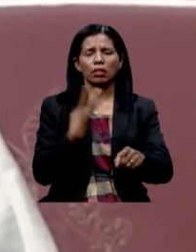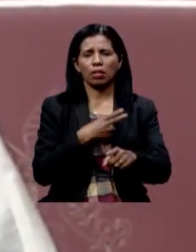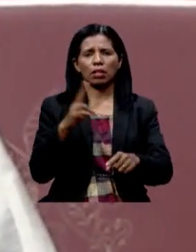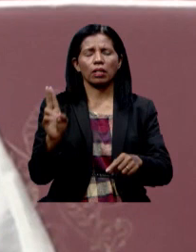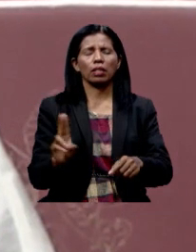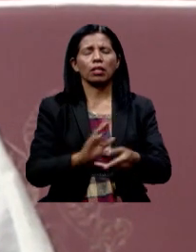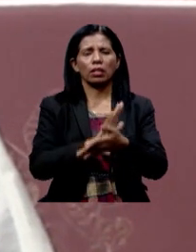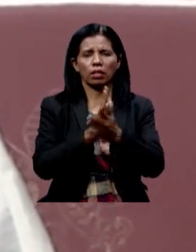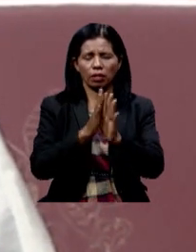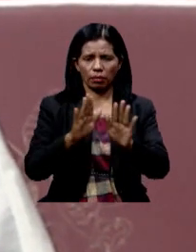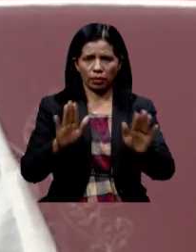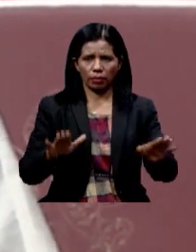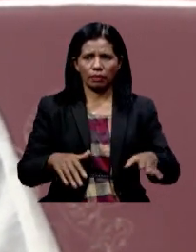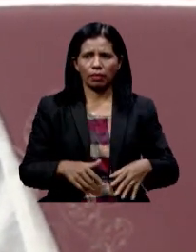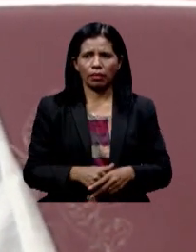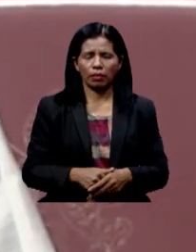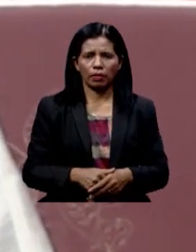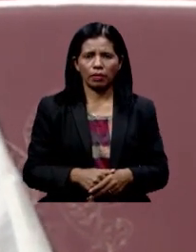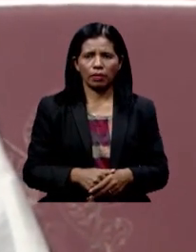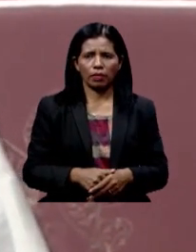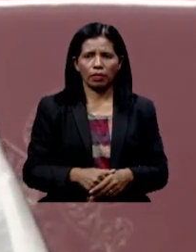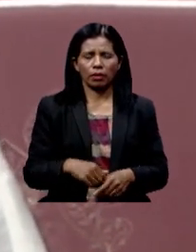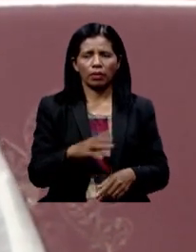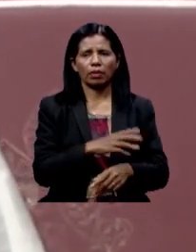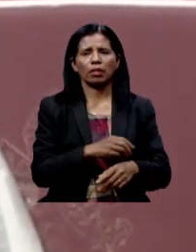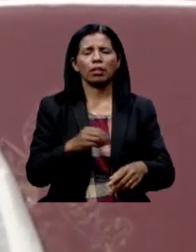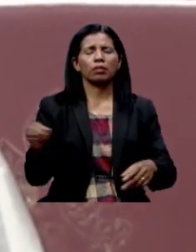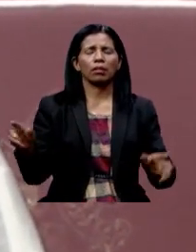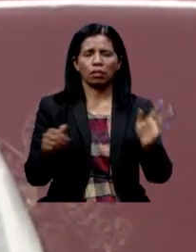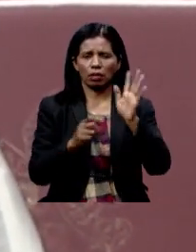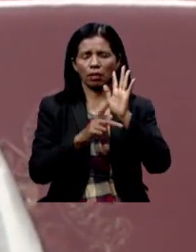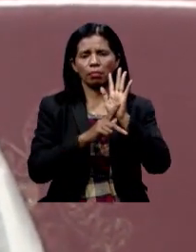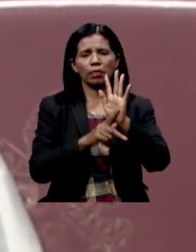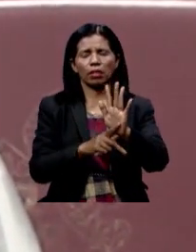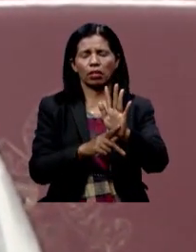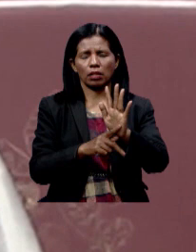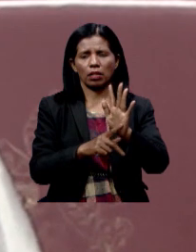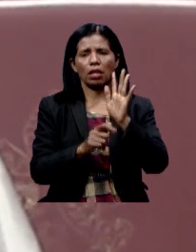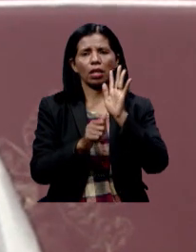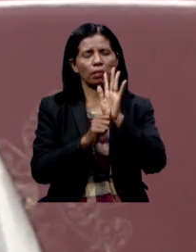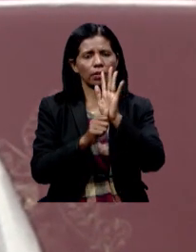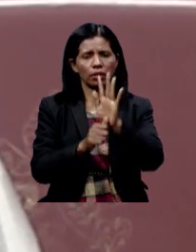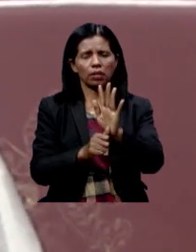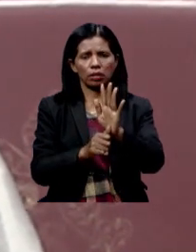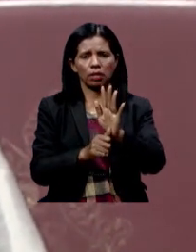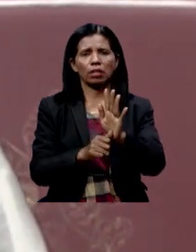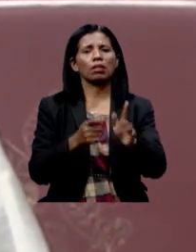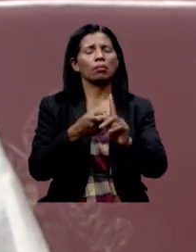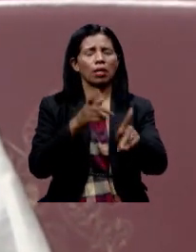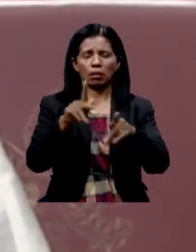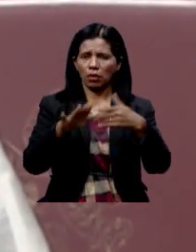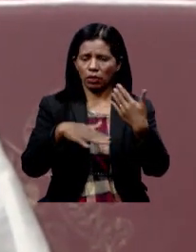Que beleza! Se soubermos usar e partilhar para nos aproximarmos uns dos outros